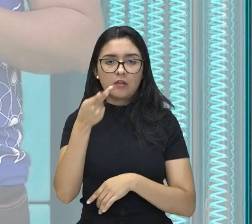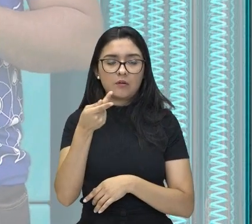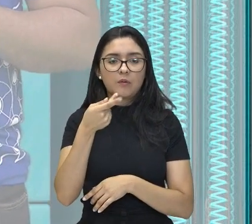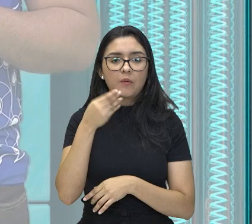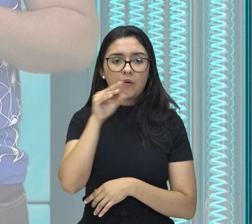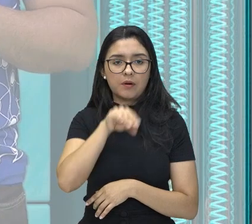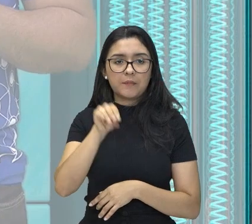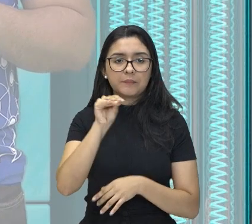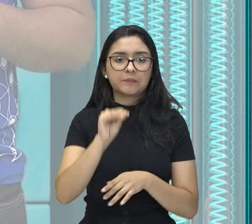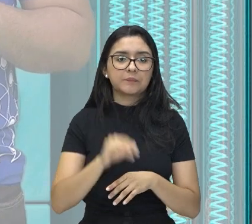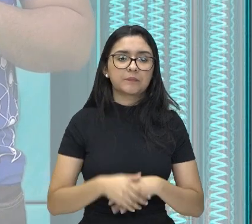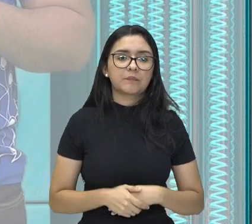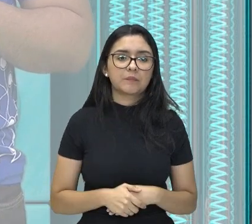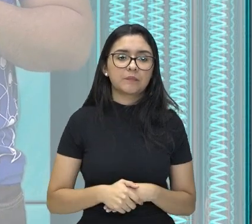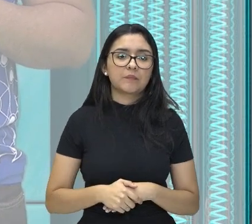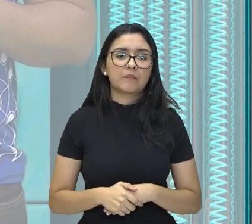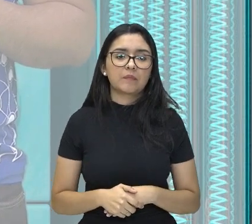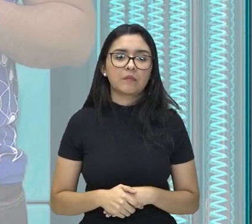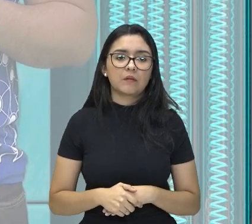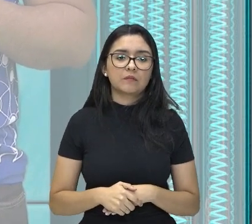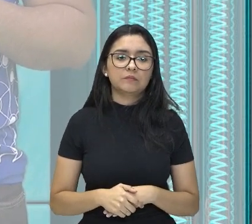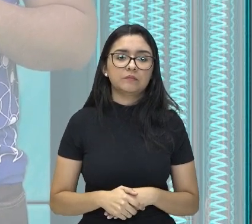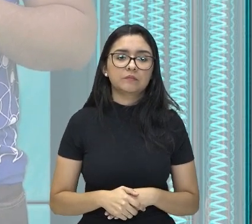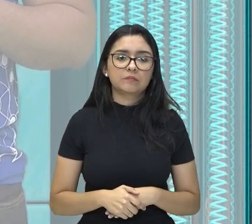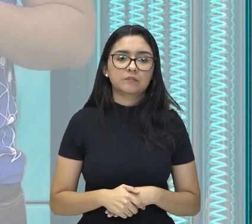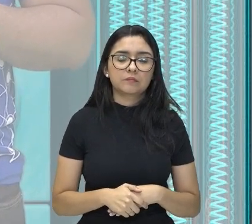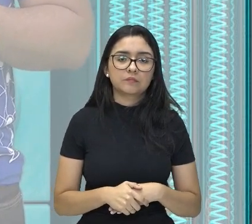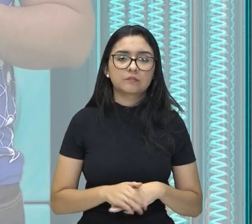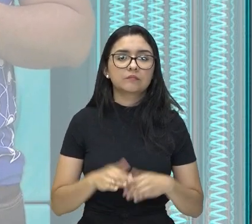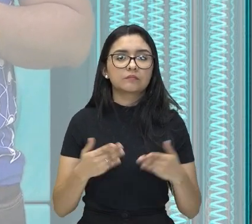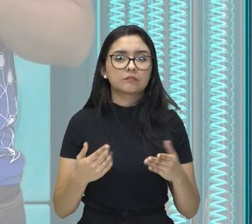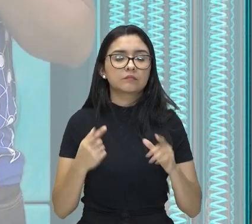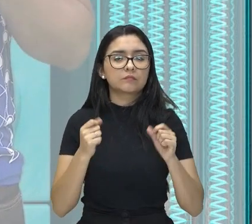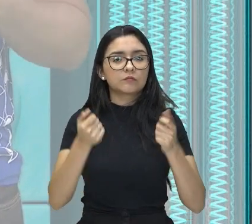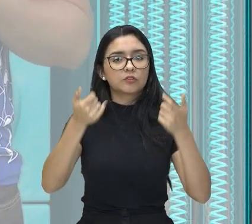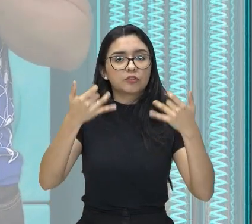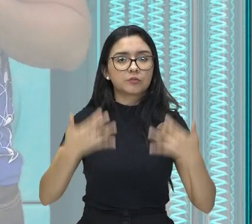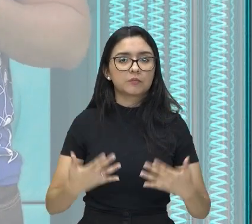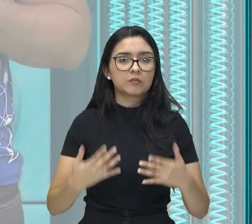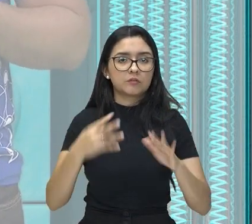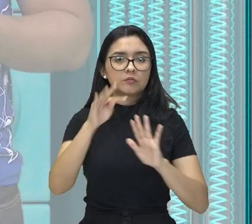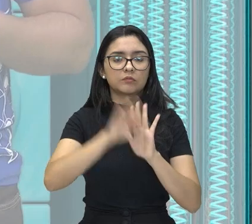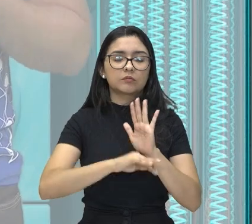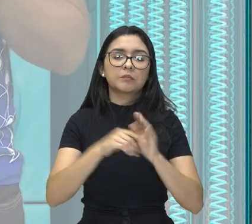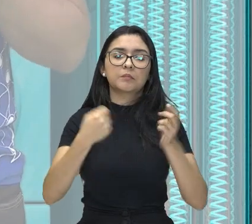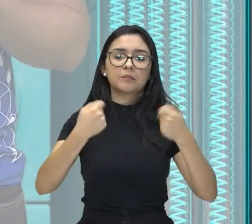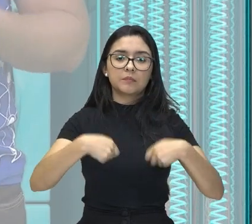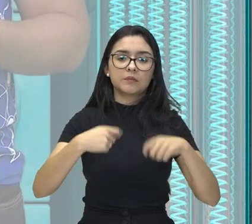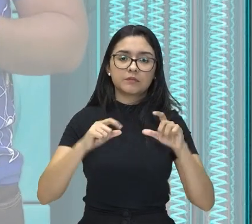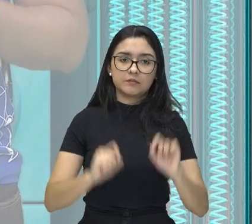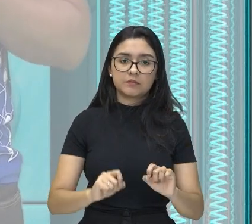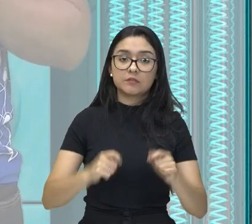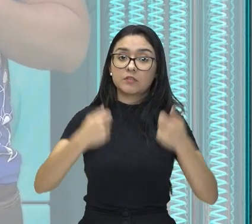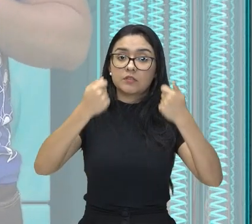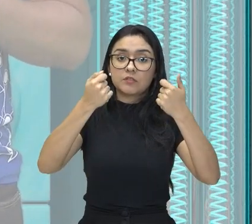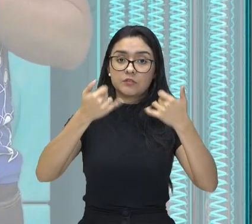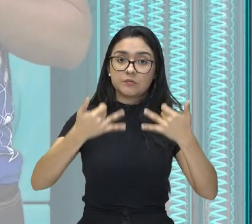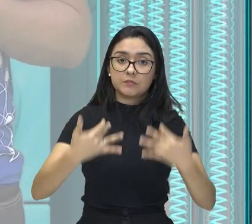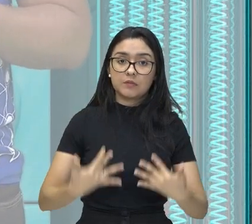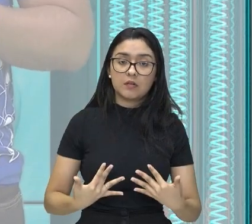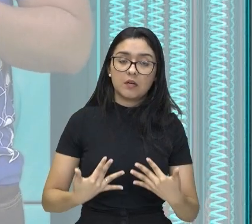exatamente esses aqui que são utilizados para introduzir justificativa ou explicação. Muitas vezes é necessário você fazer uma explicação,